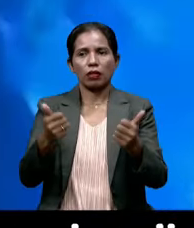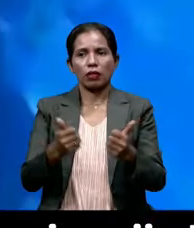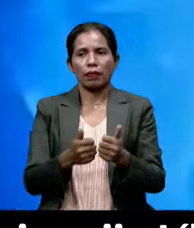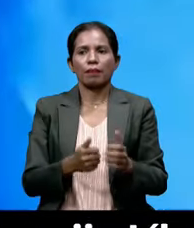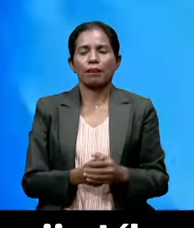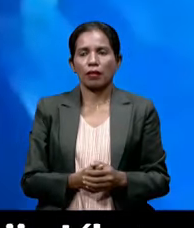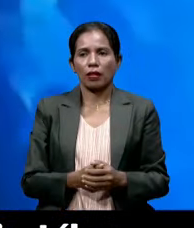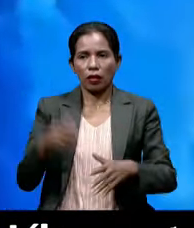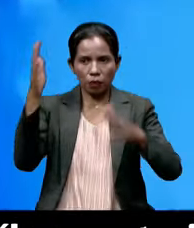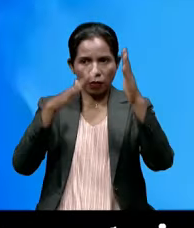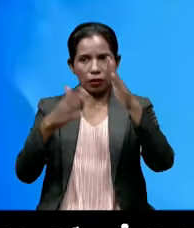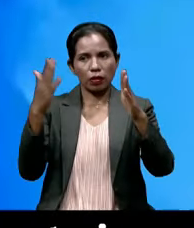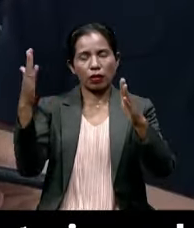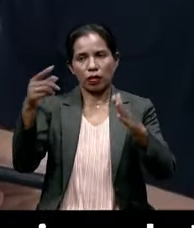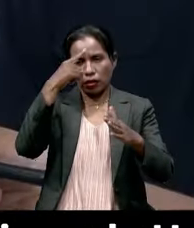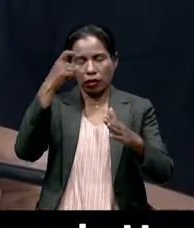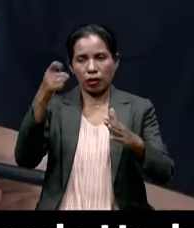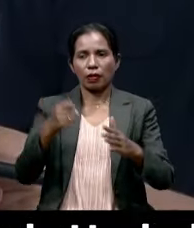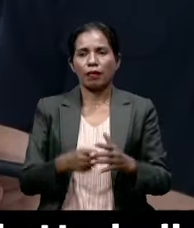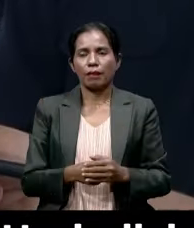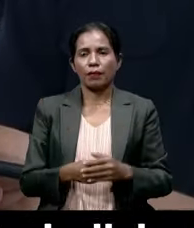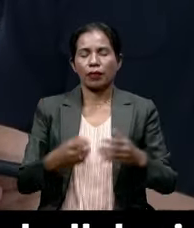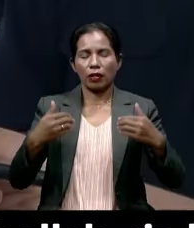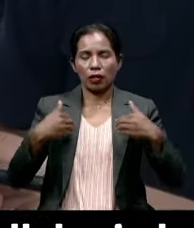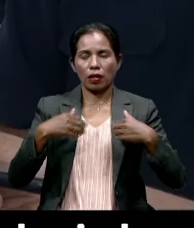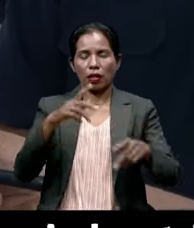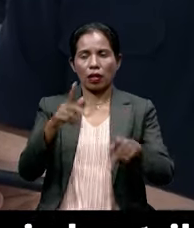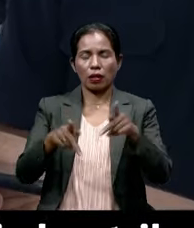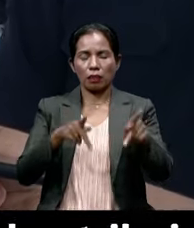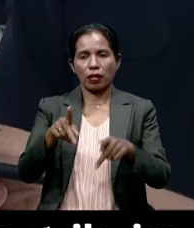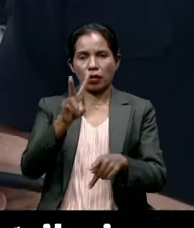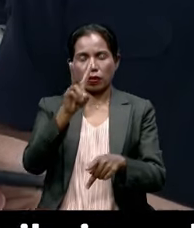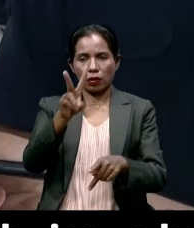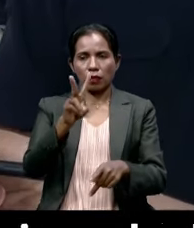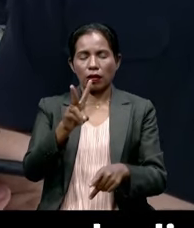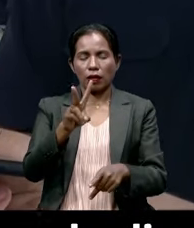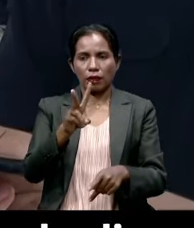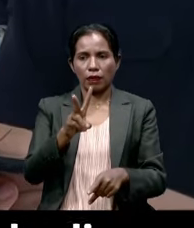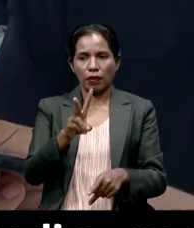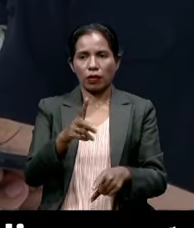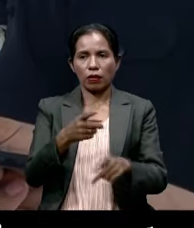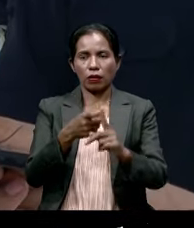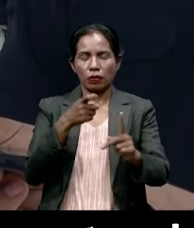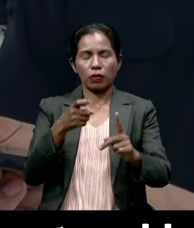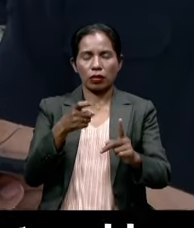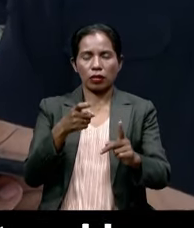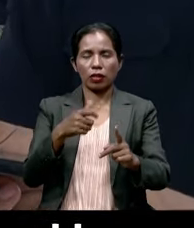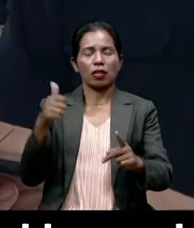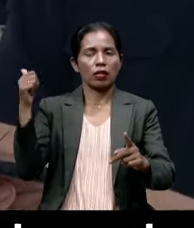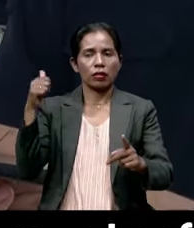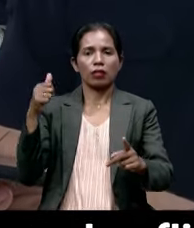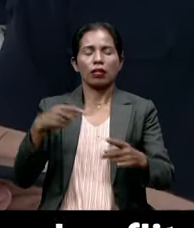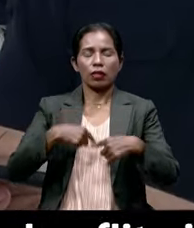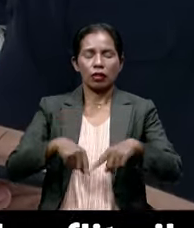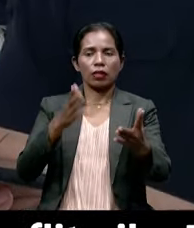Quando acontecimento da nova moço tamba iha suspeito na rua nebe maka hosi liur bai ha fati